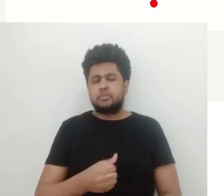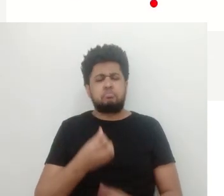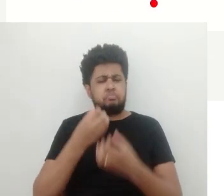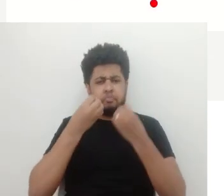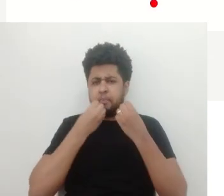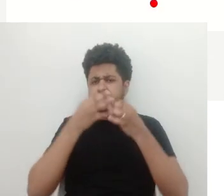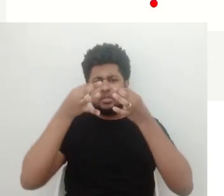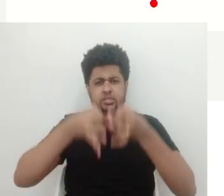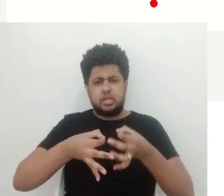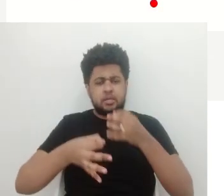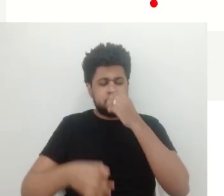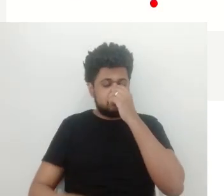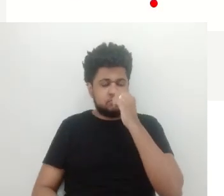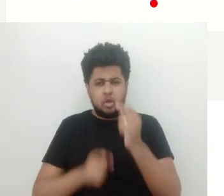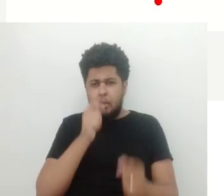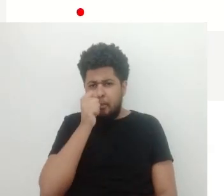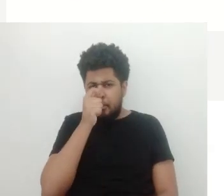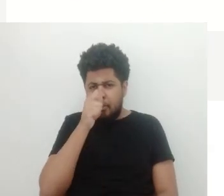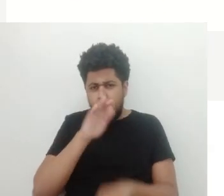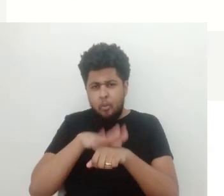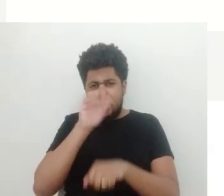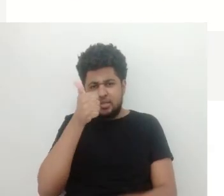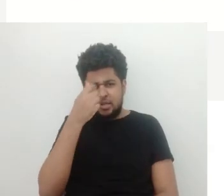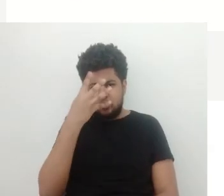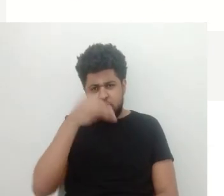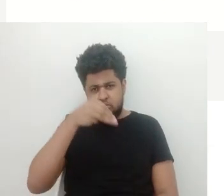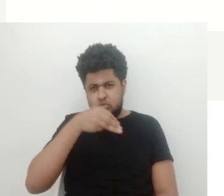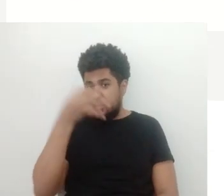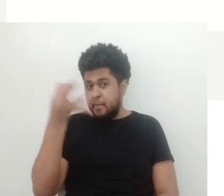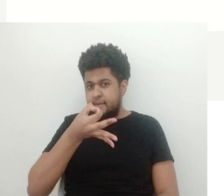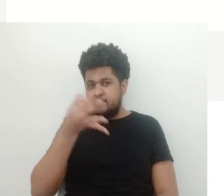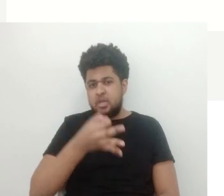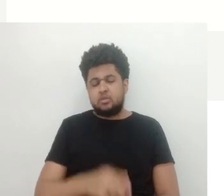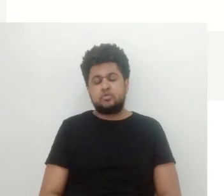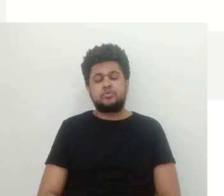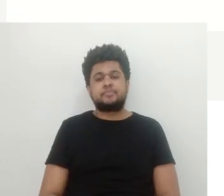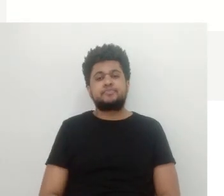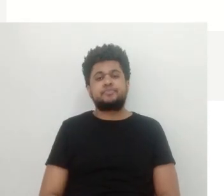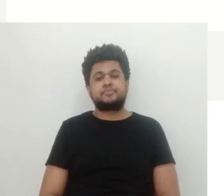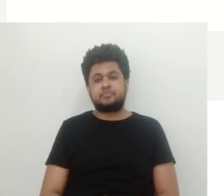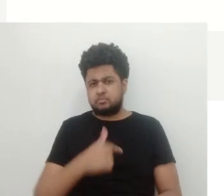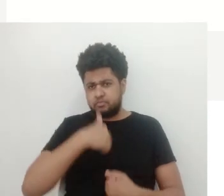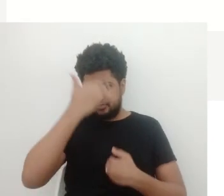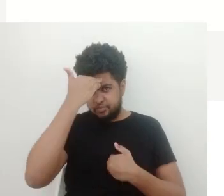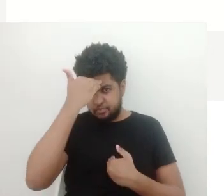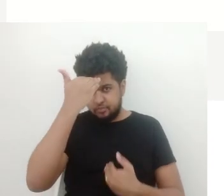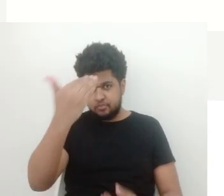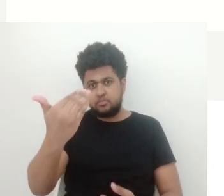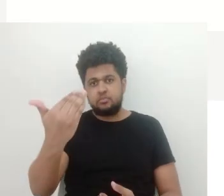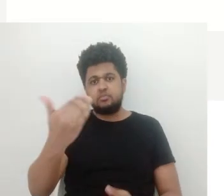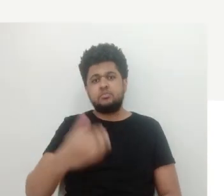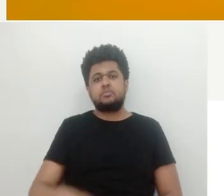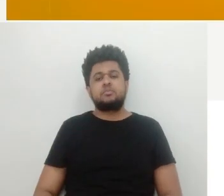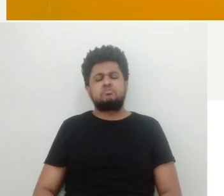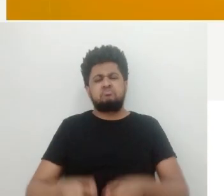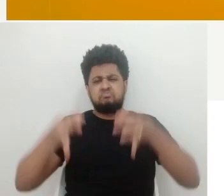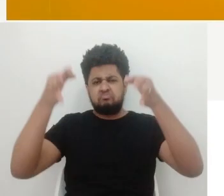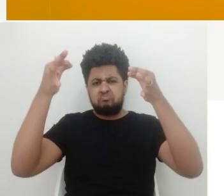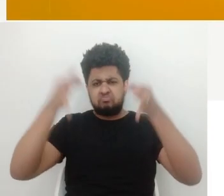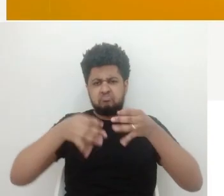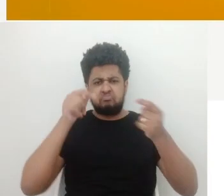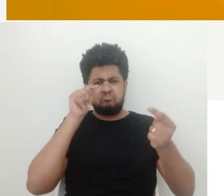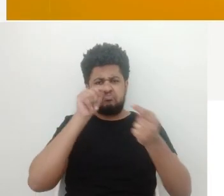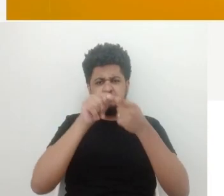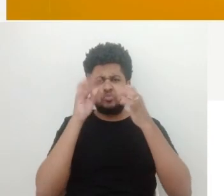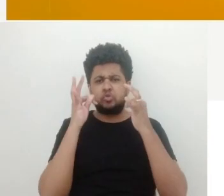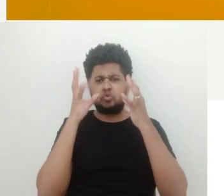falaram. E agora a gente entraria num segundo momento, que é o de perguntas ou comentários de quem está nos